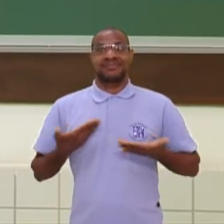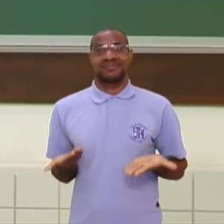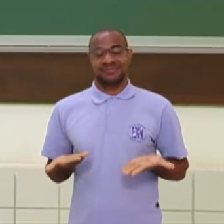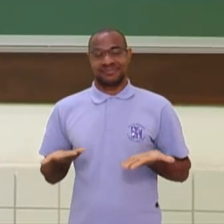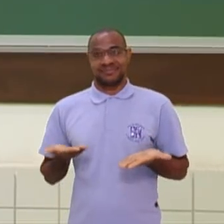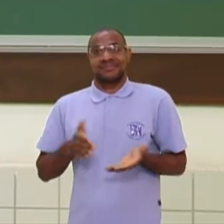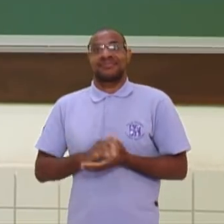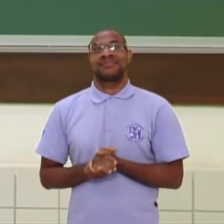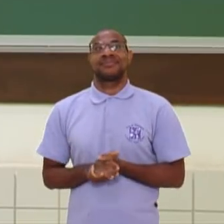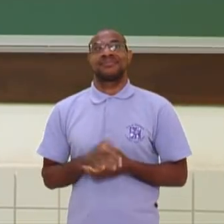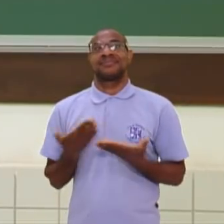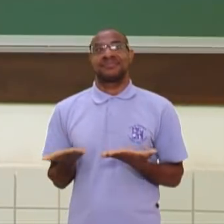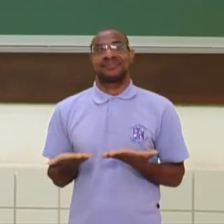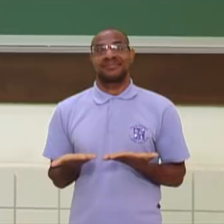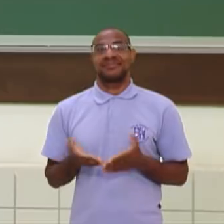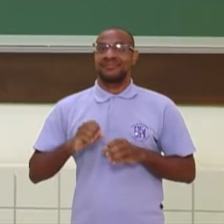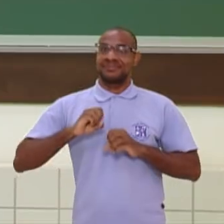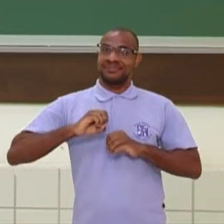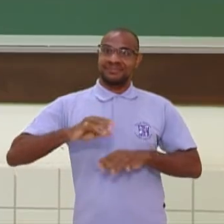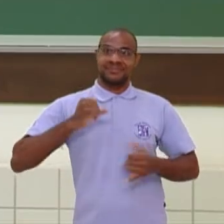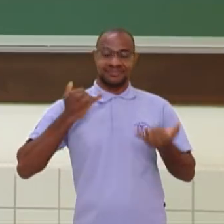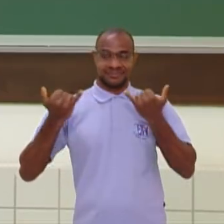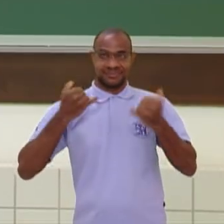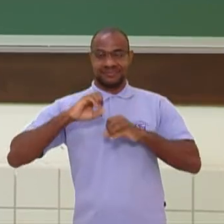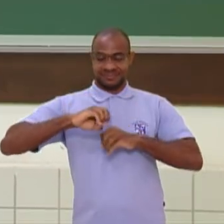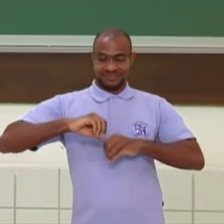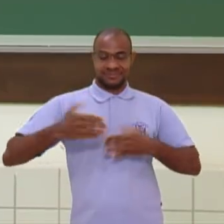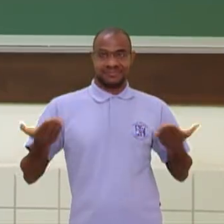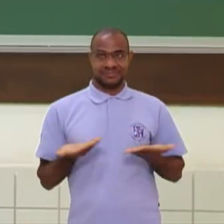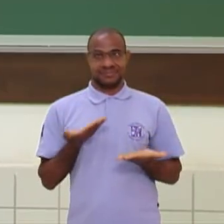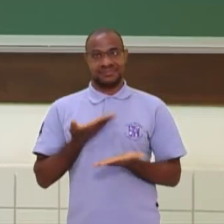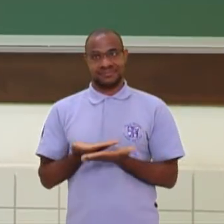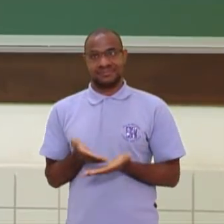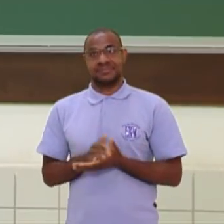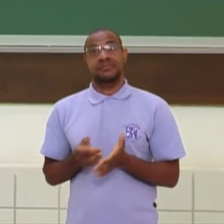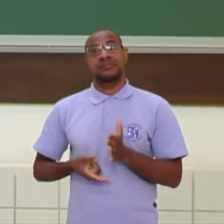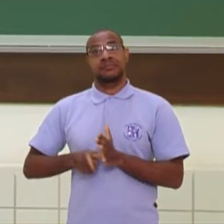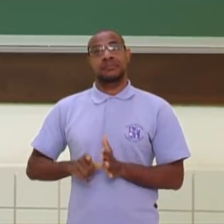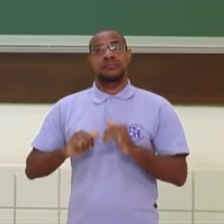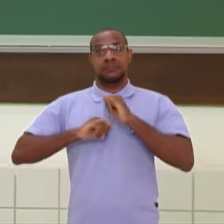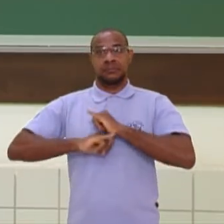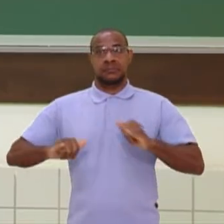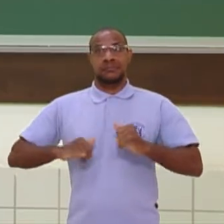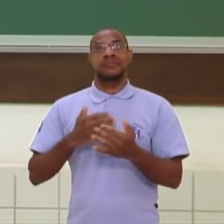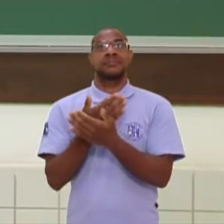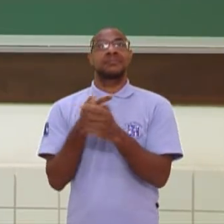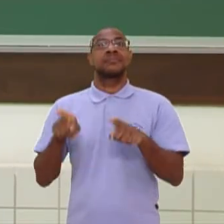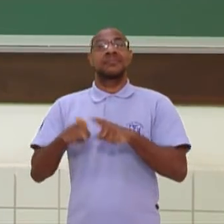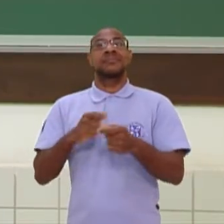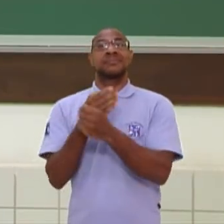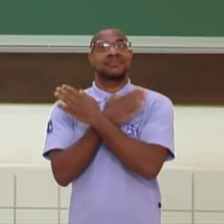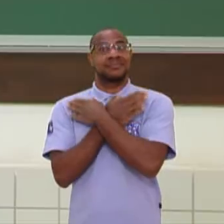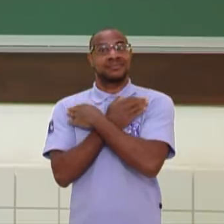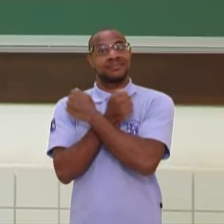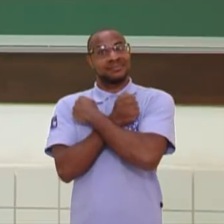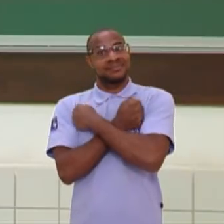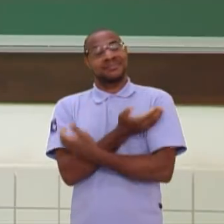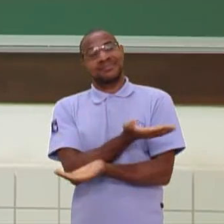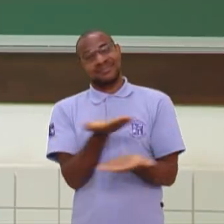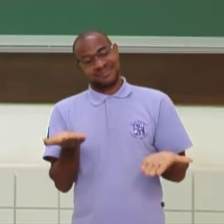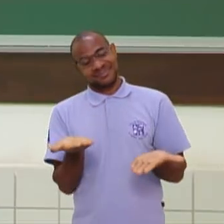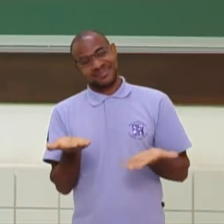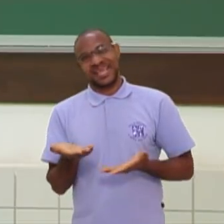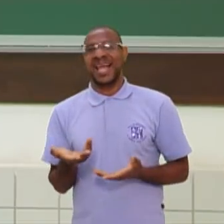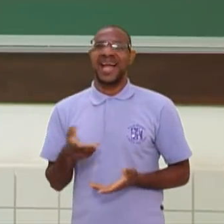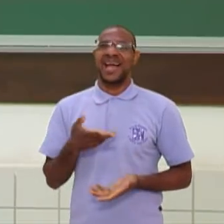município de Piraquara, venho aqui para estar trazendo informações para vocês. Antes de começar a aula, eu queria mandar um grande abraço para os meus alunos, que eles sempre estão pedindo ali,